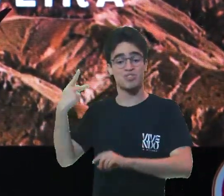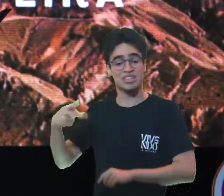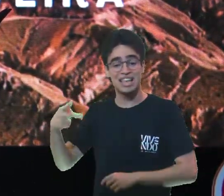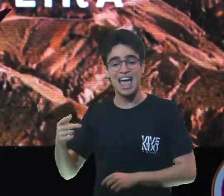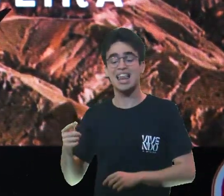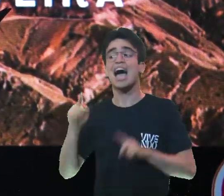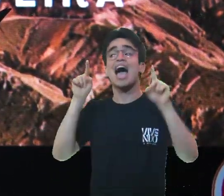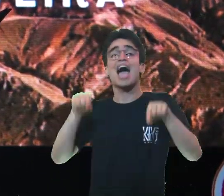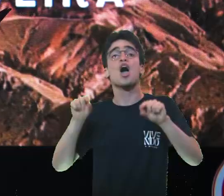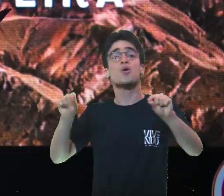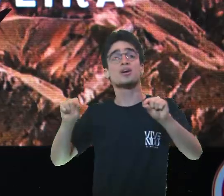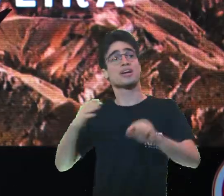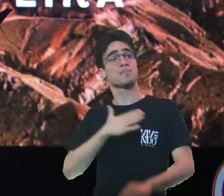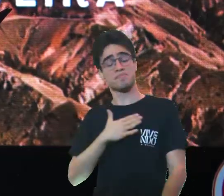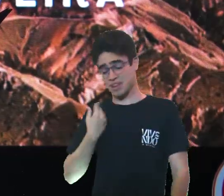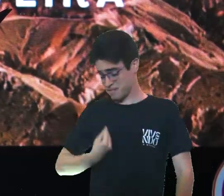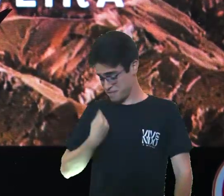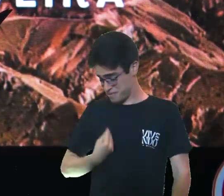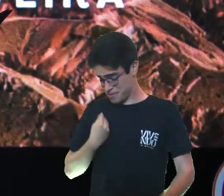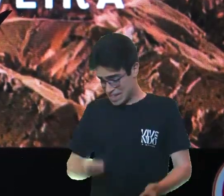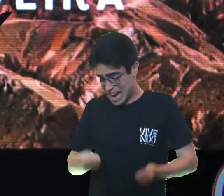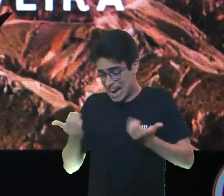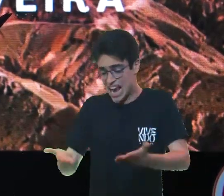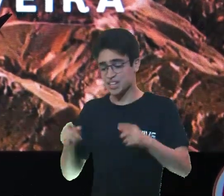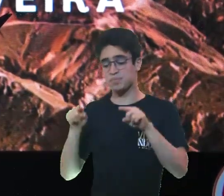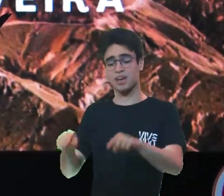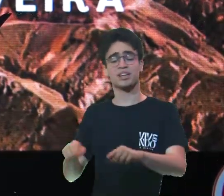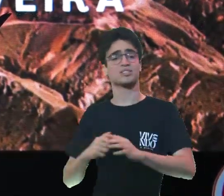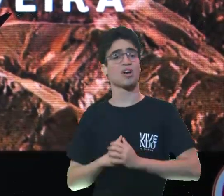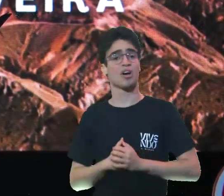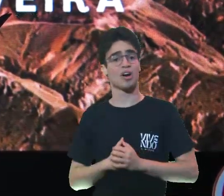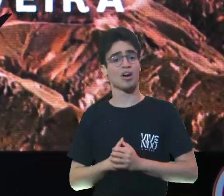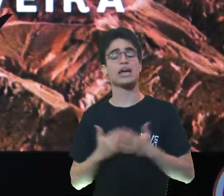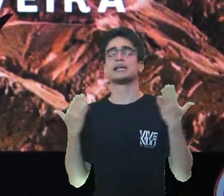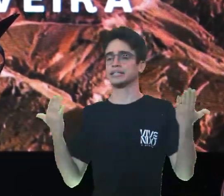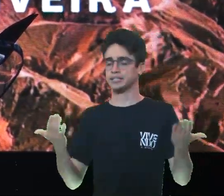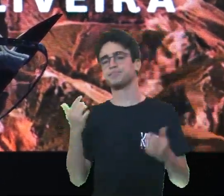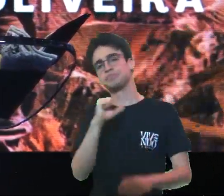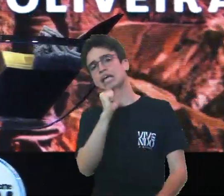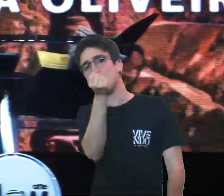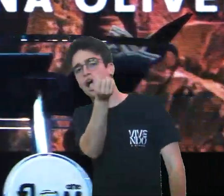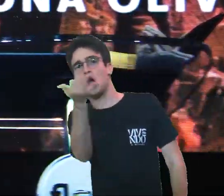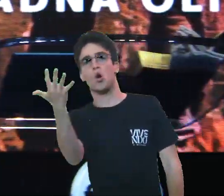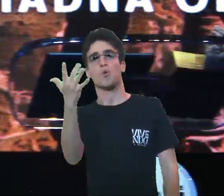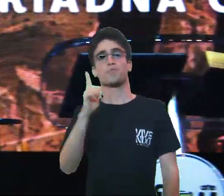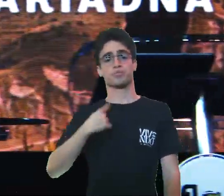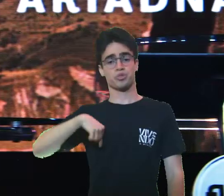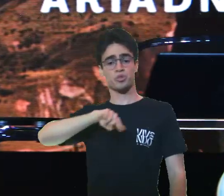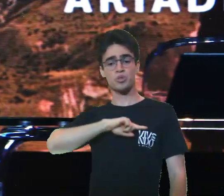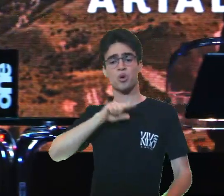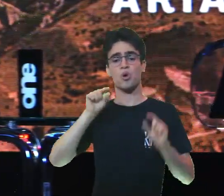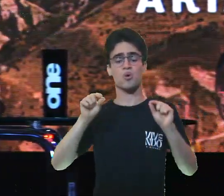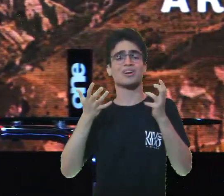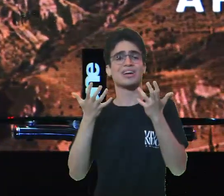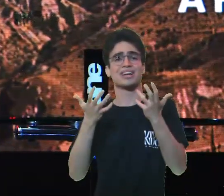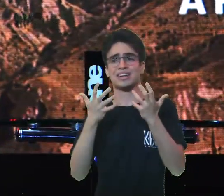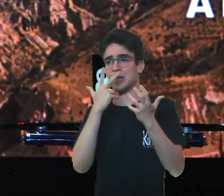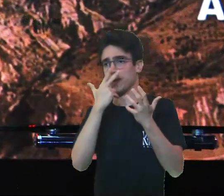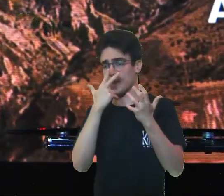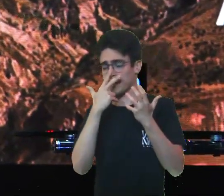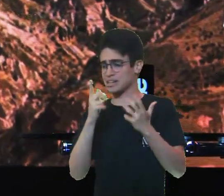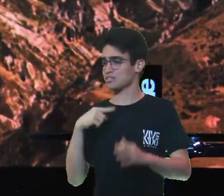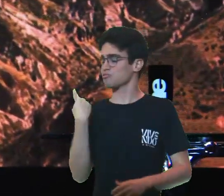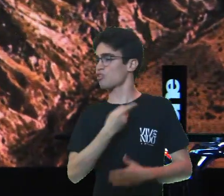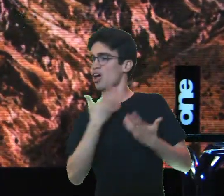que nós decidimos ser gastos. Alguns de nós estamos decidindo ser gastos para nos